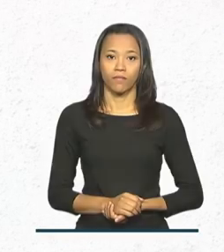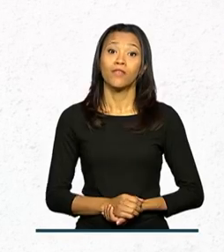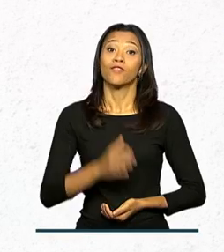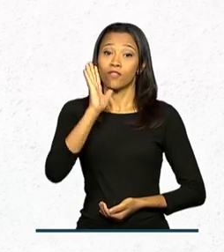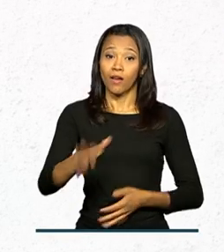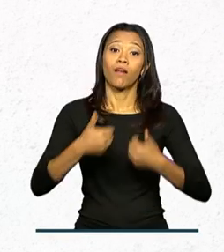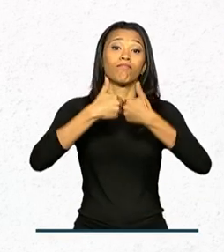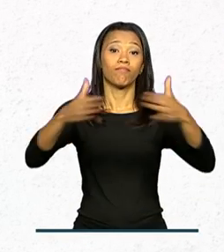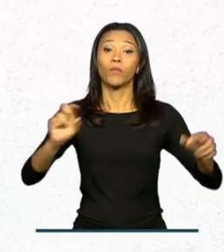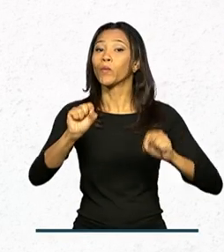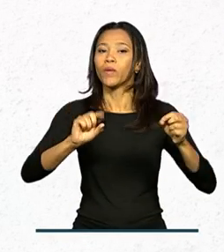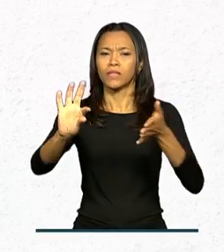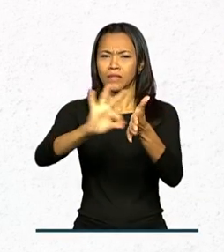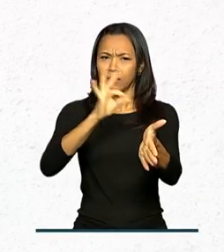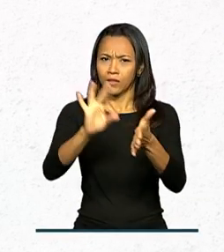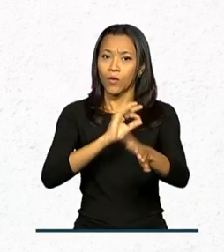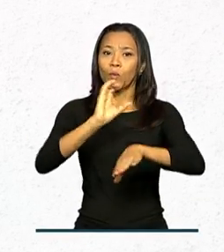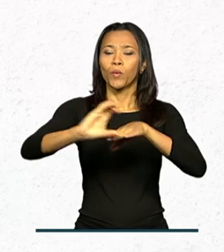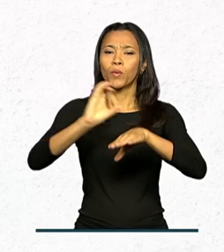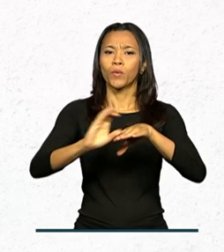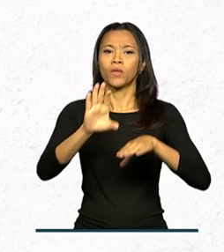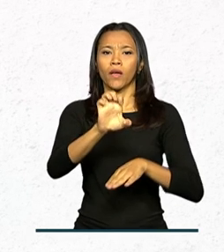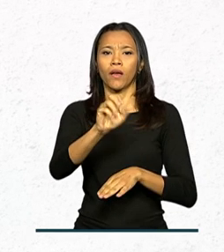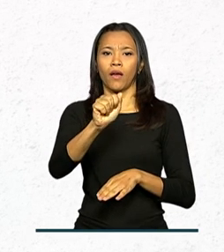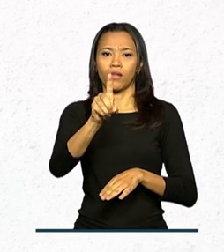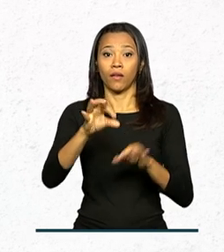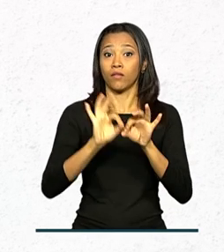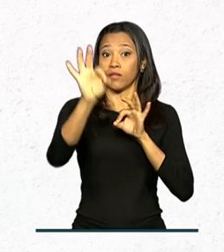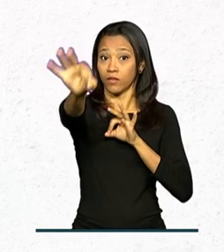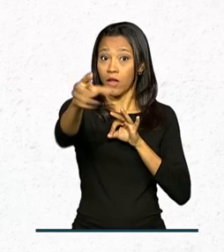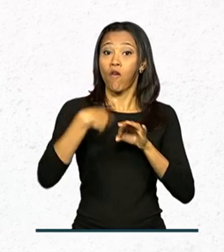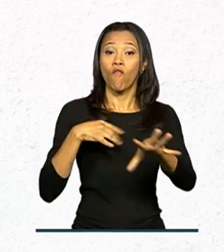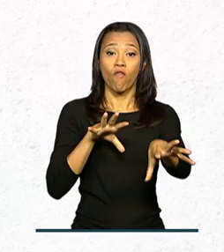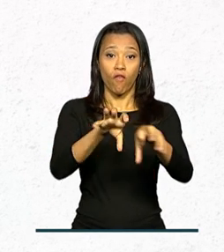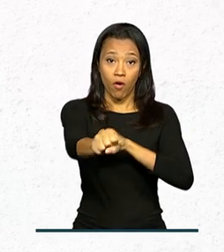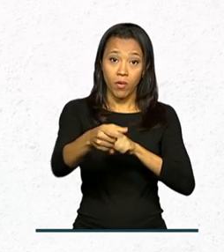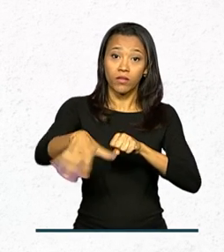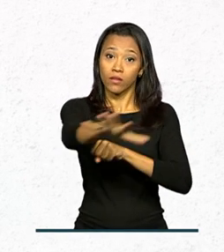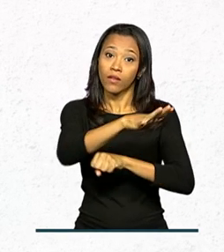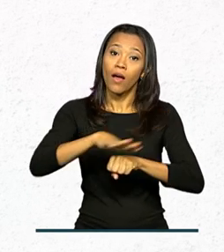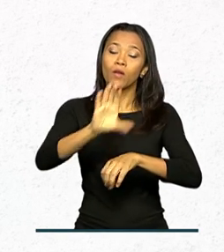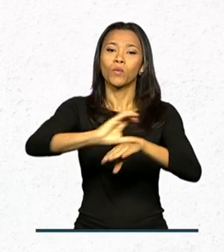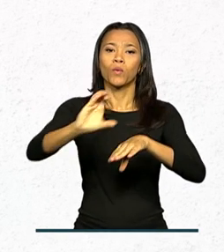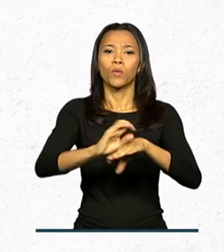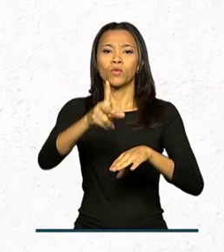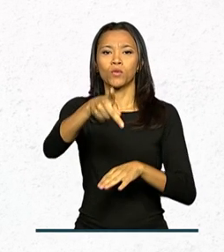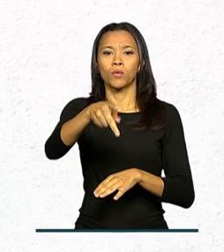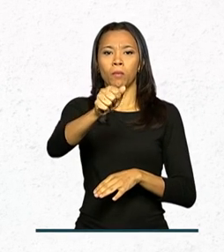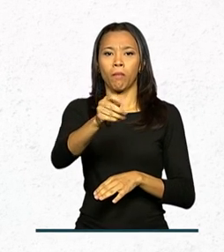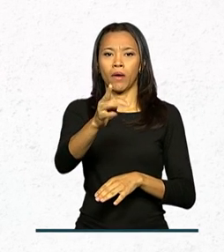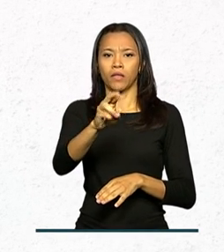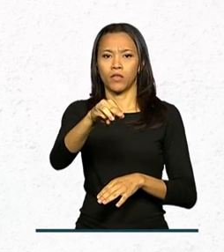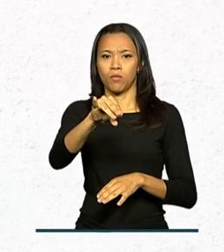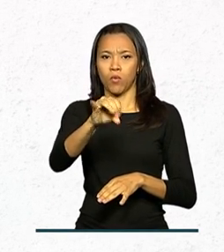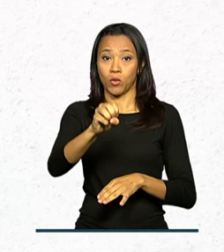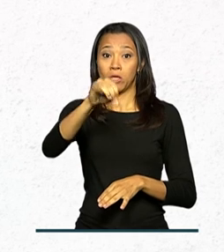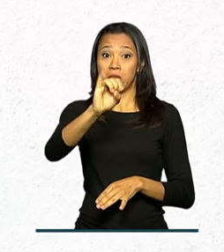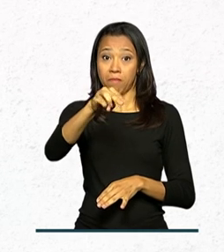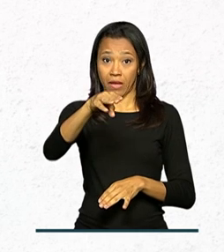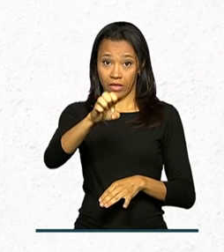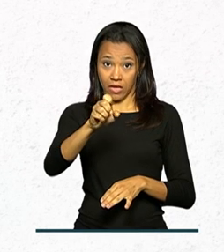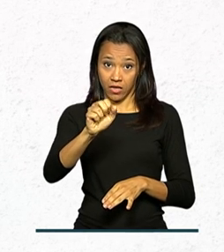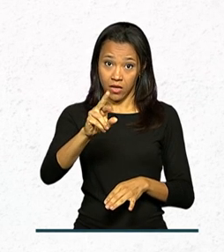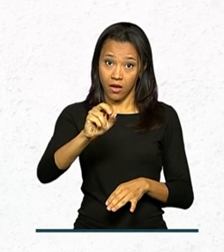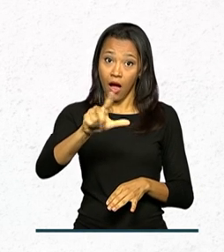Estão abertas as inscrições para o curso à distância Formação para a Gestão do Patrimônio Cultural e Material no âmbito da COP